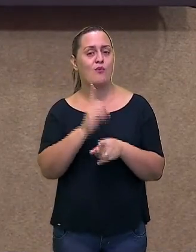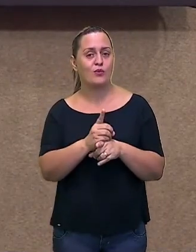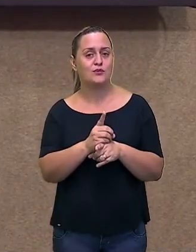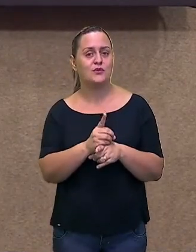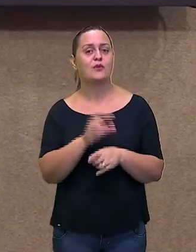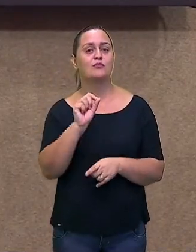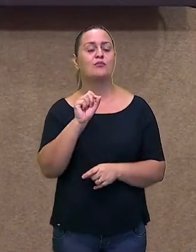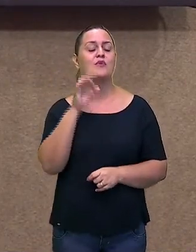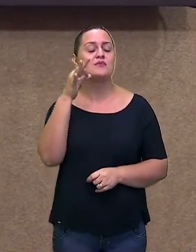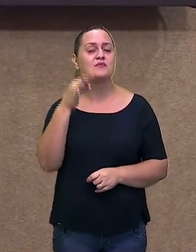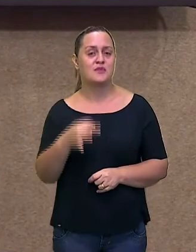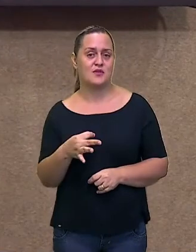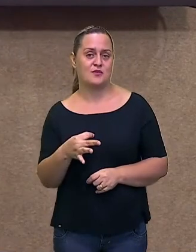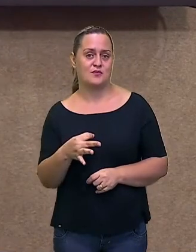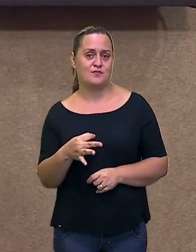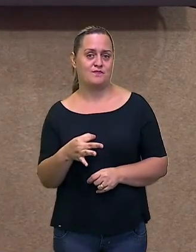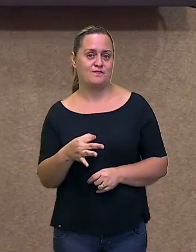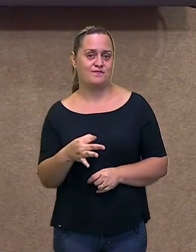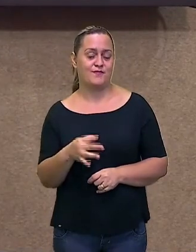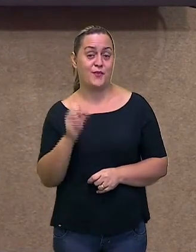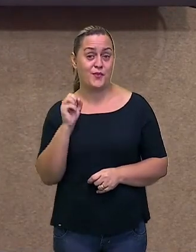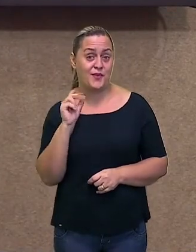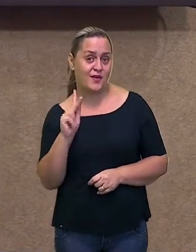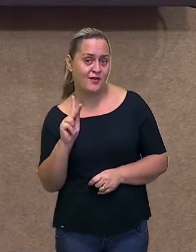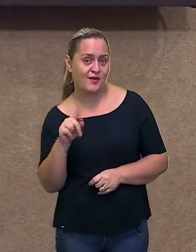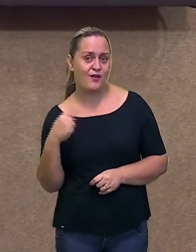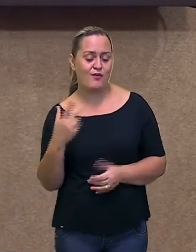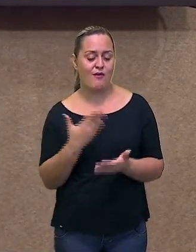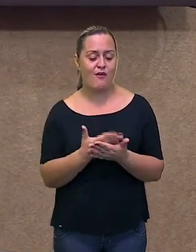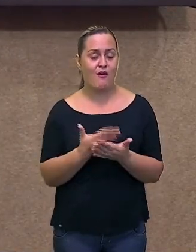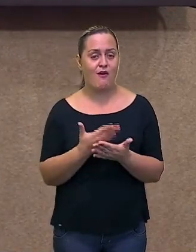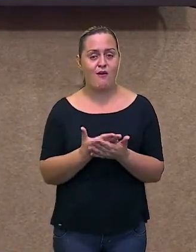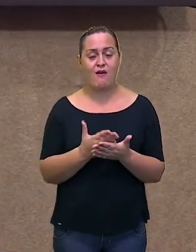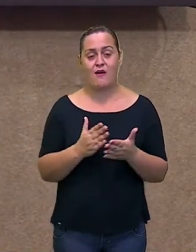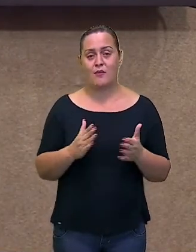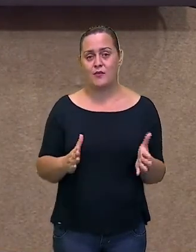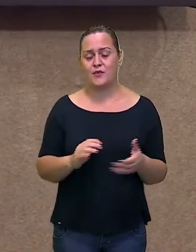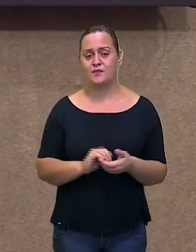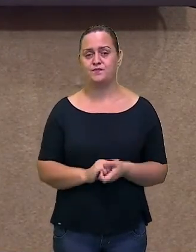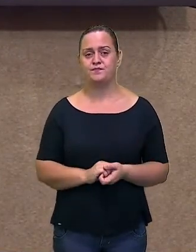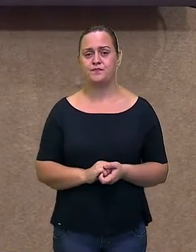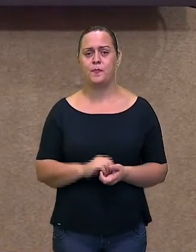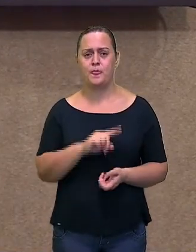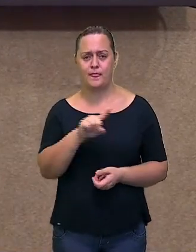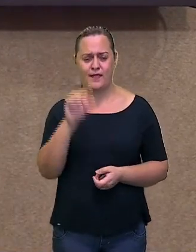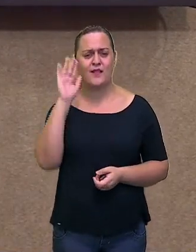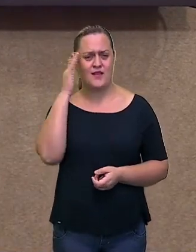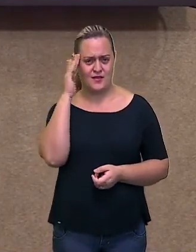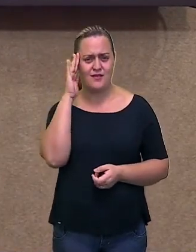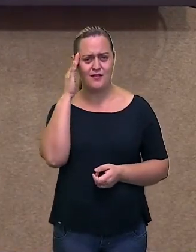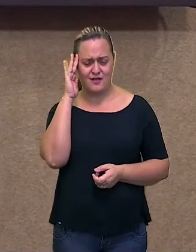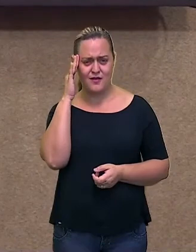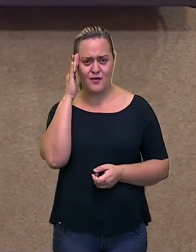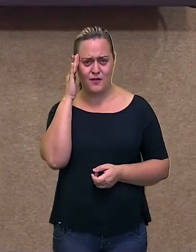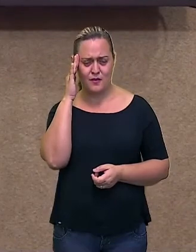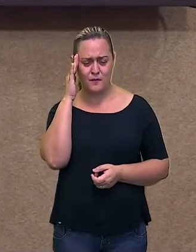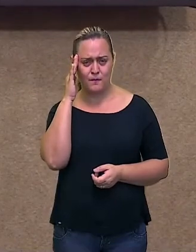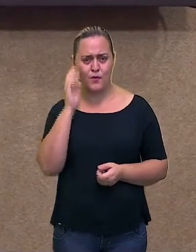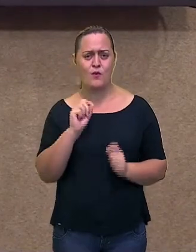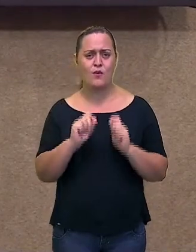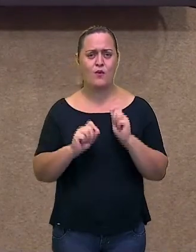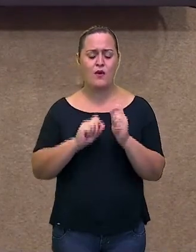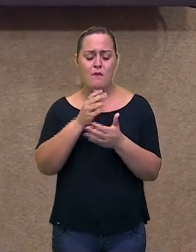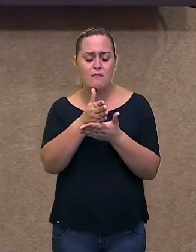resultados bom a nossa aula já vai ficando por aqui mas eu espero que vocês tenham entendido bem é a